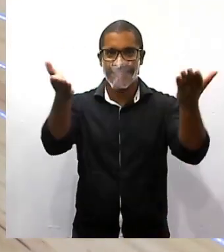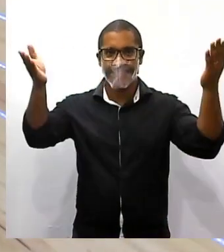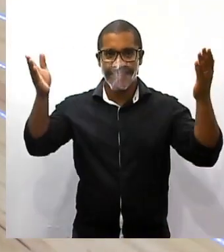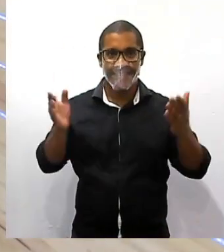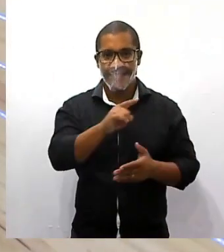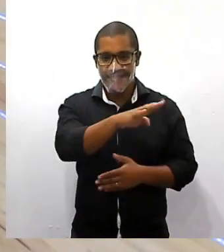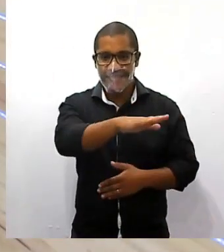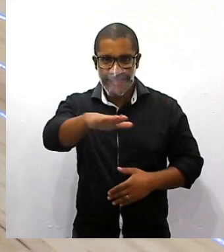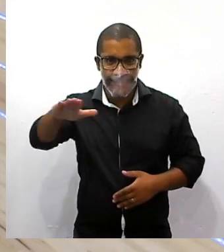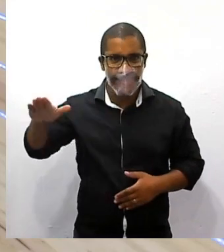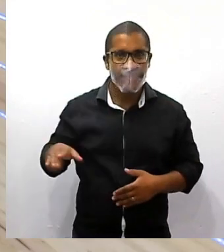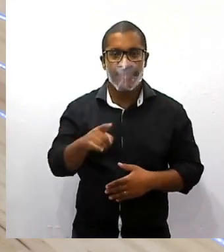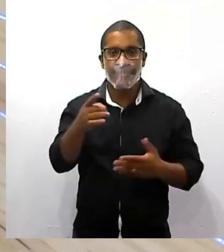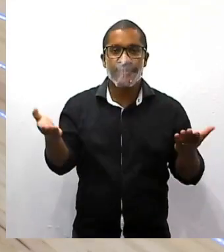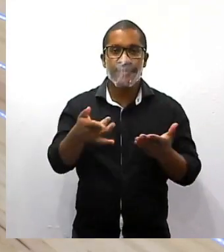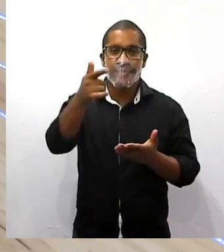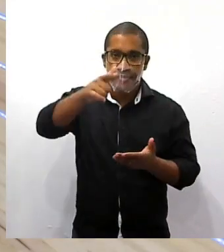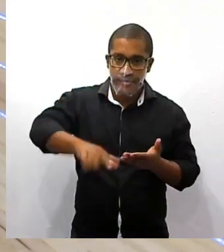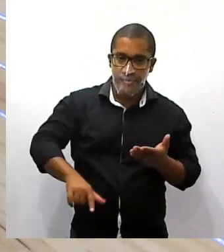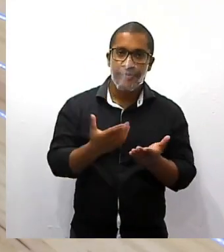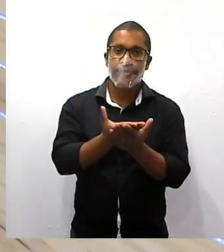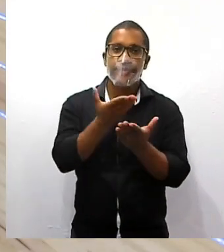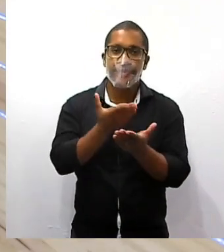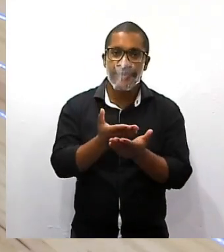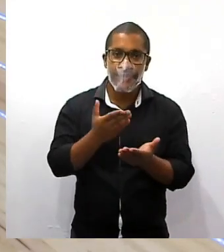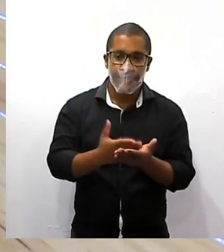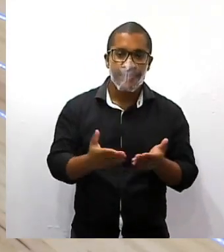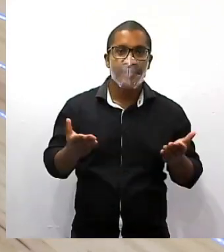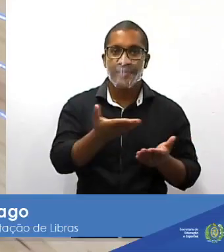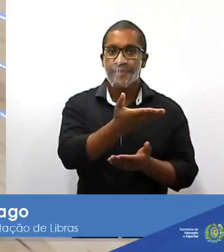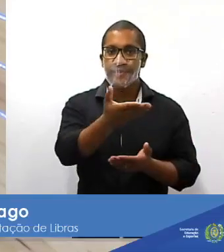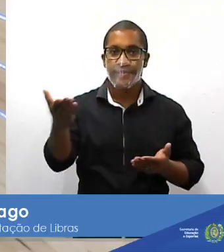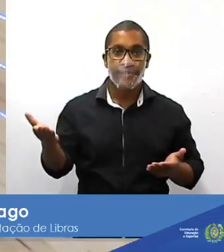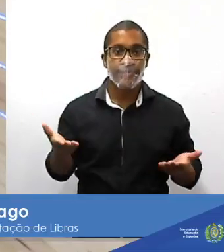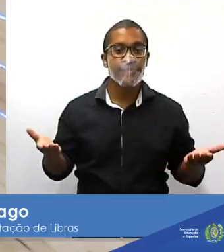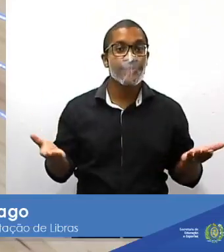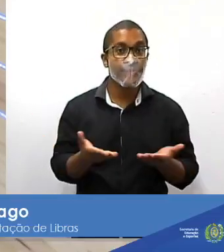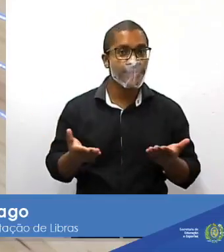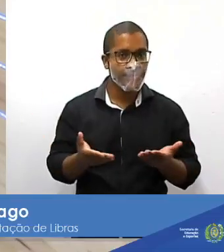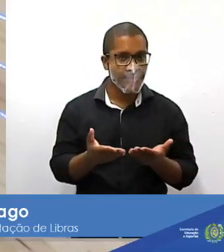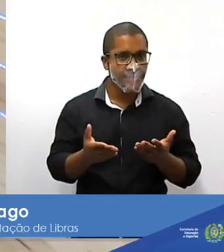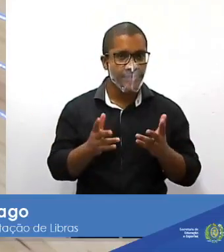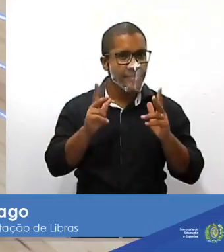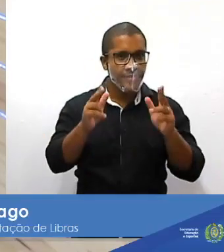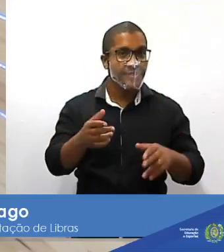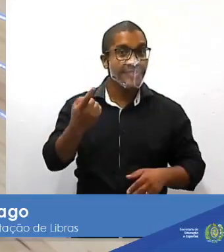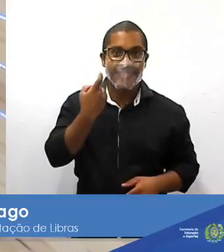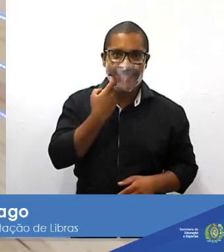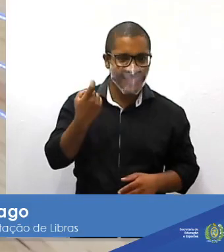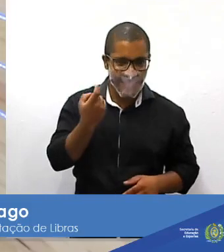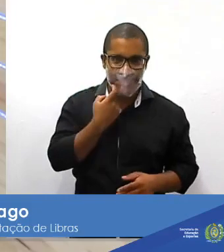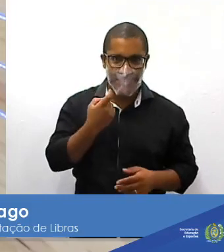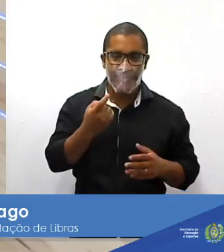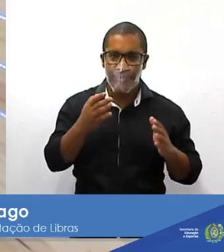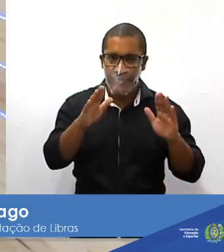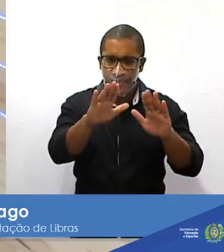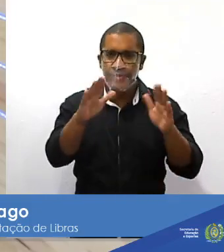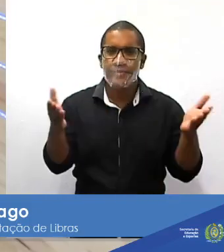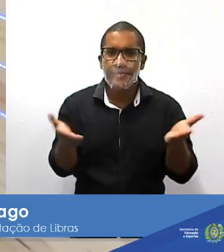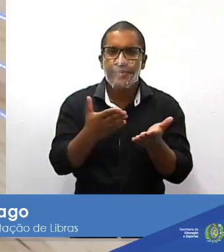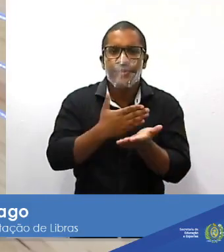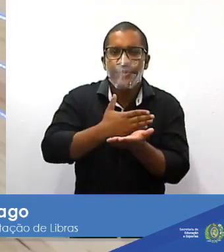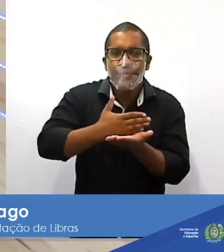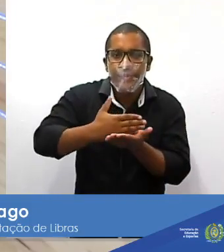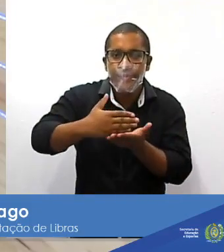Parabéns, pequeno gafanhoto! Estamos aqui de volta, sextou, meu garoto! Ah, moleque! Começando mais